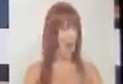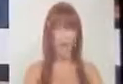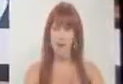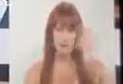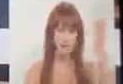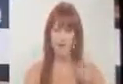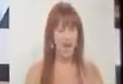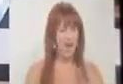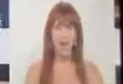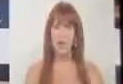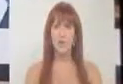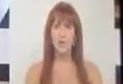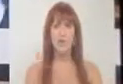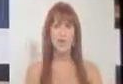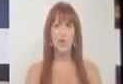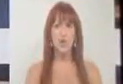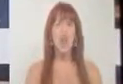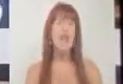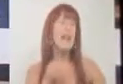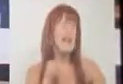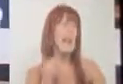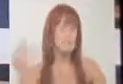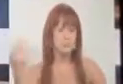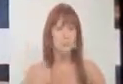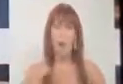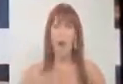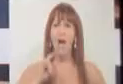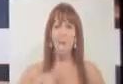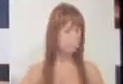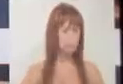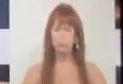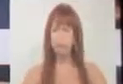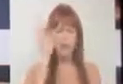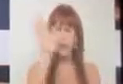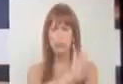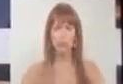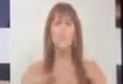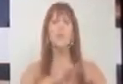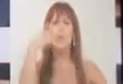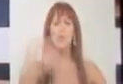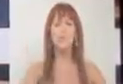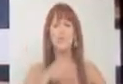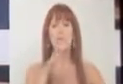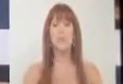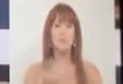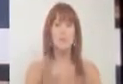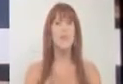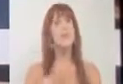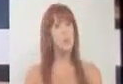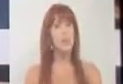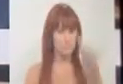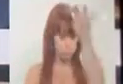lei, é apenas uma leizinha que pretende extinguir freguesias. E, Sr. Presidente, dito isto,